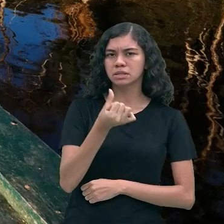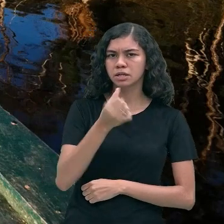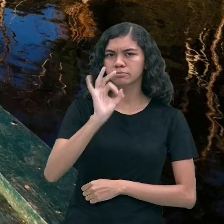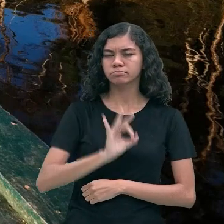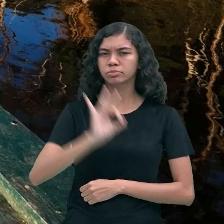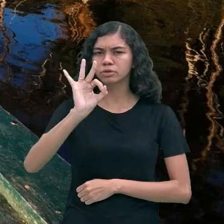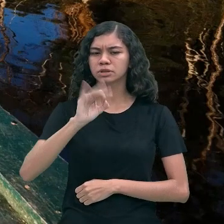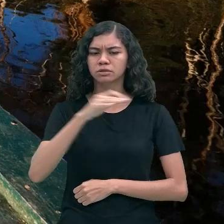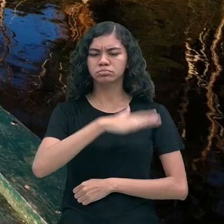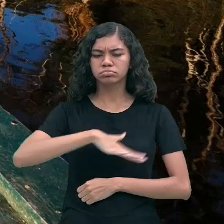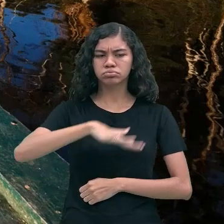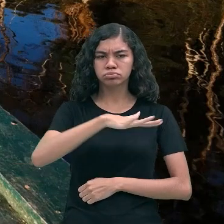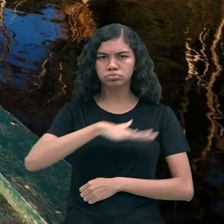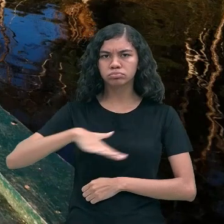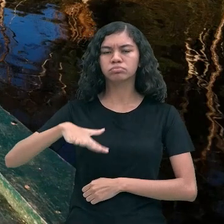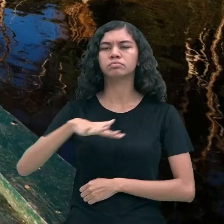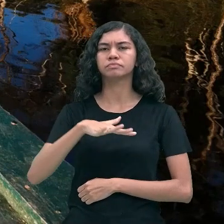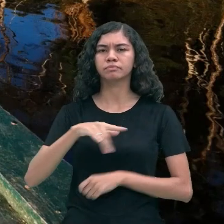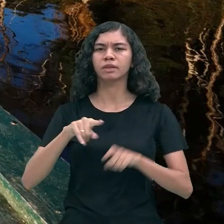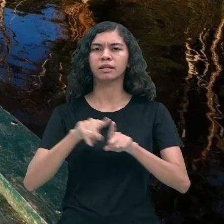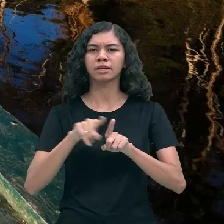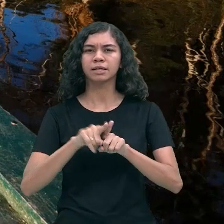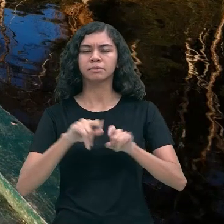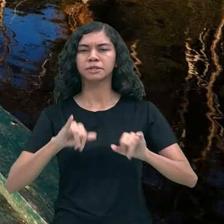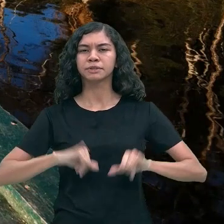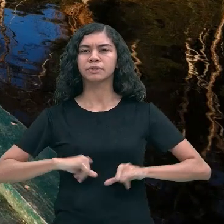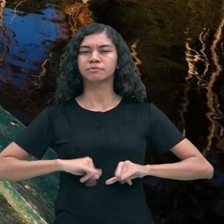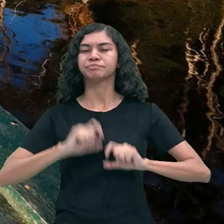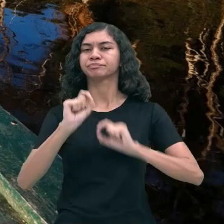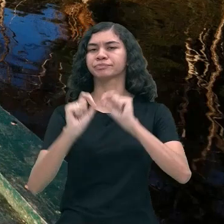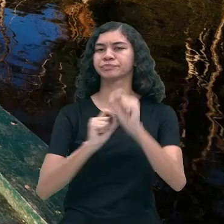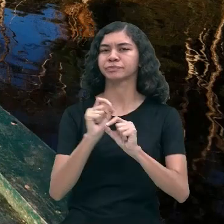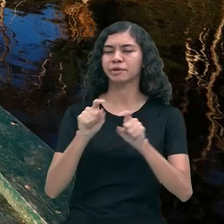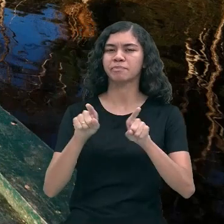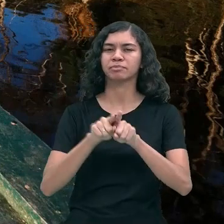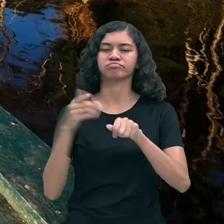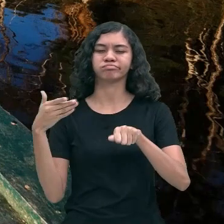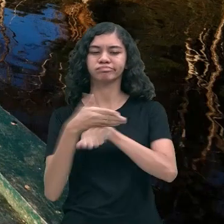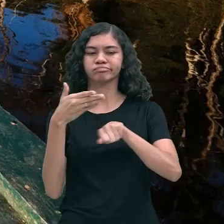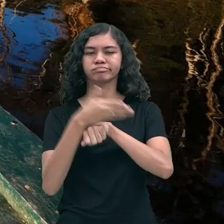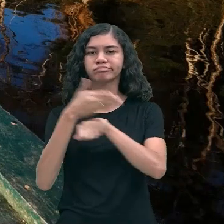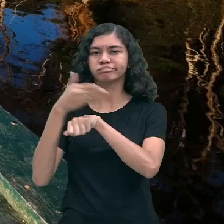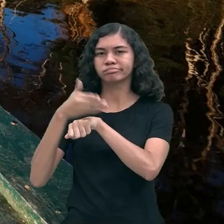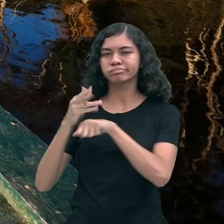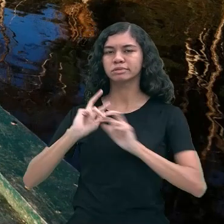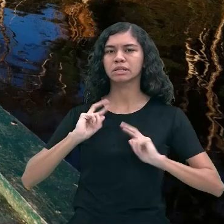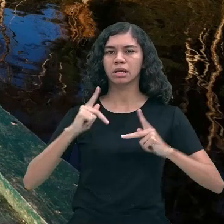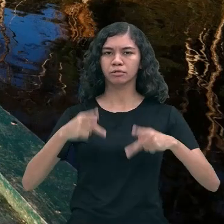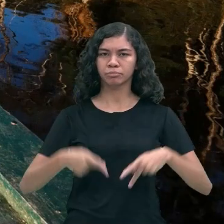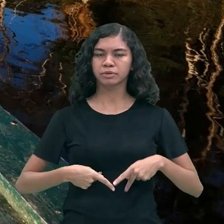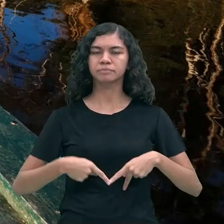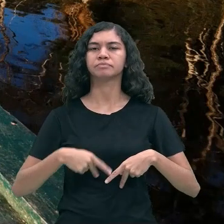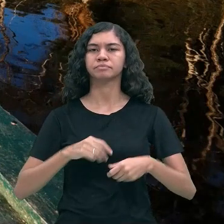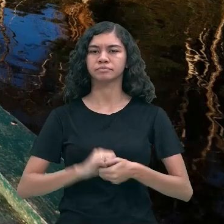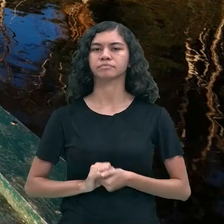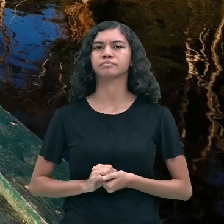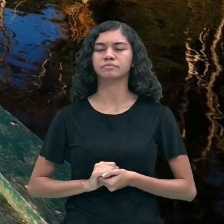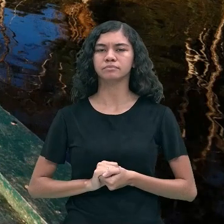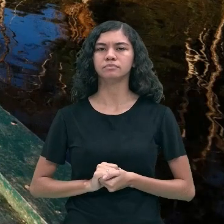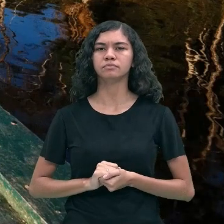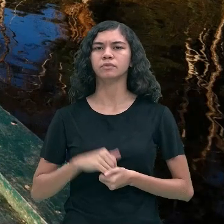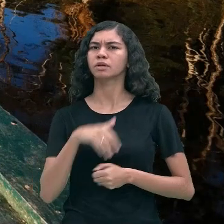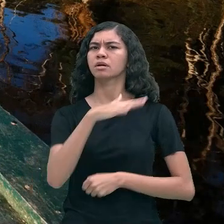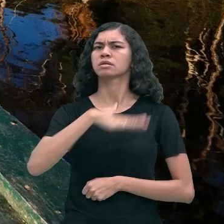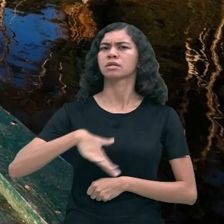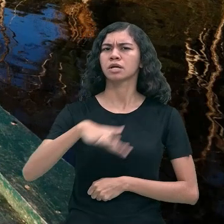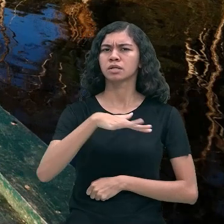acabou sofrendo de alguma forma com a interferência humana. Mais ou menos 2,5 vezes o território do estado de São